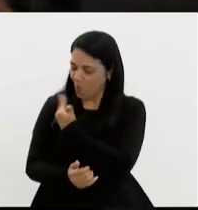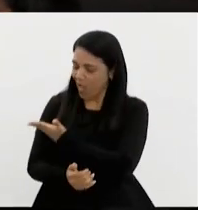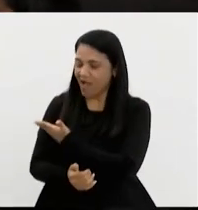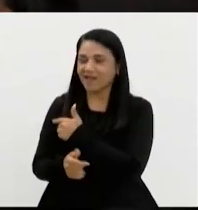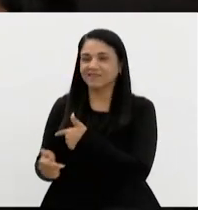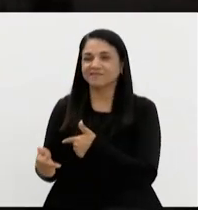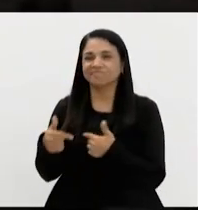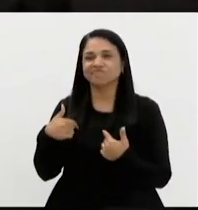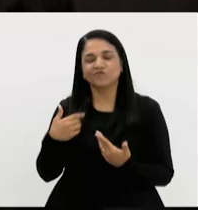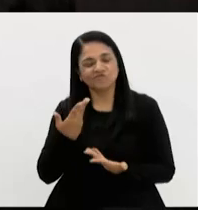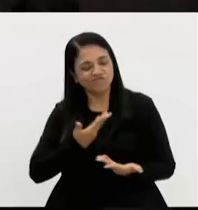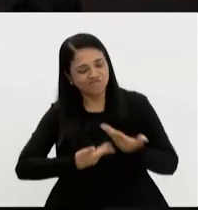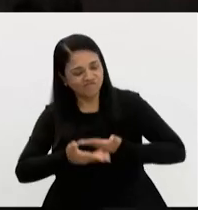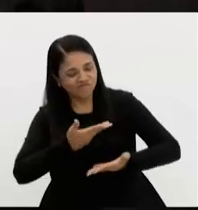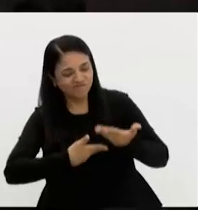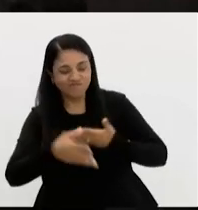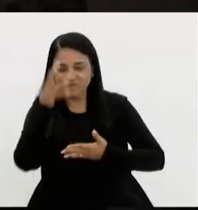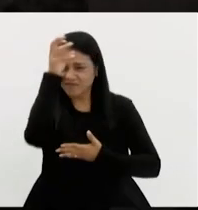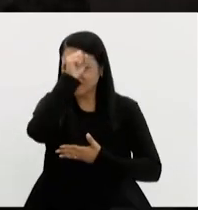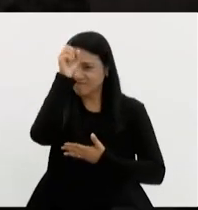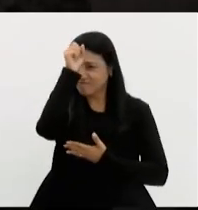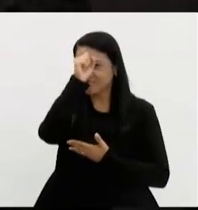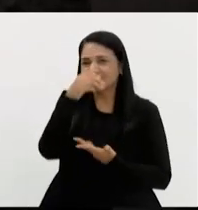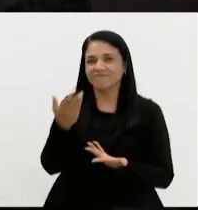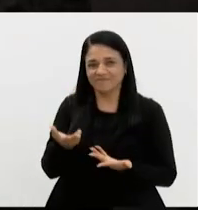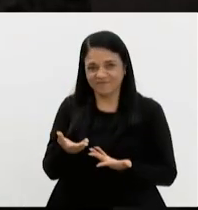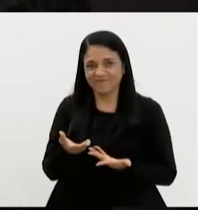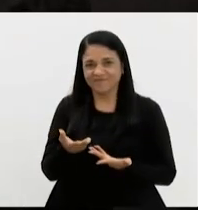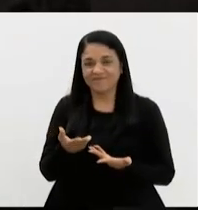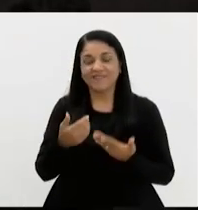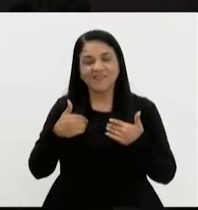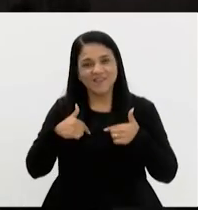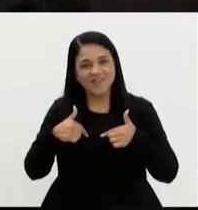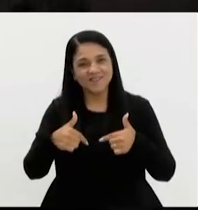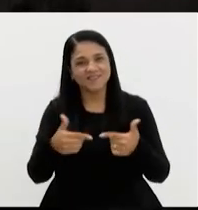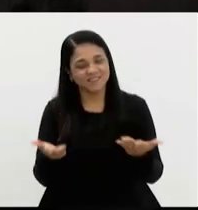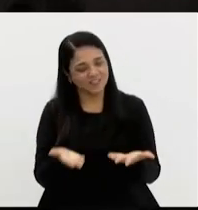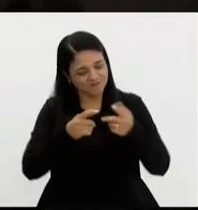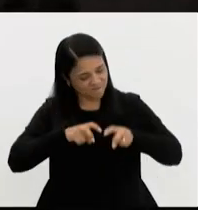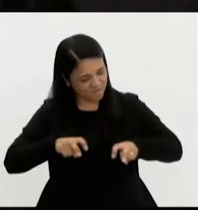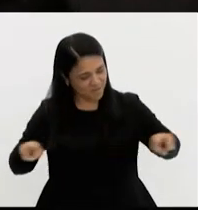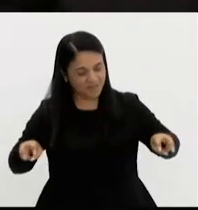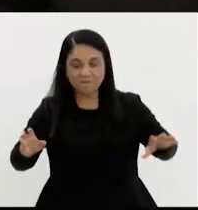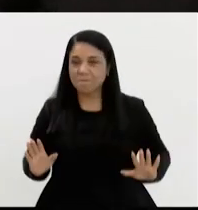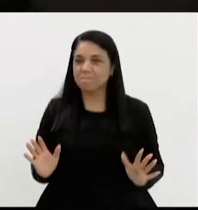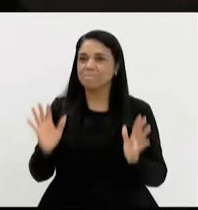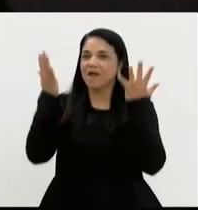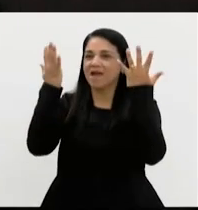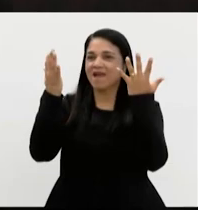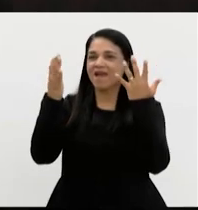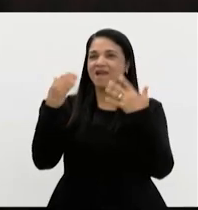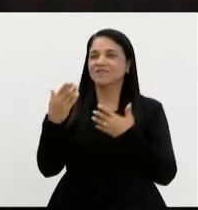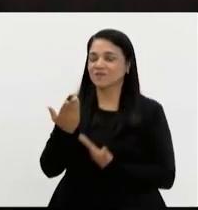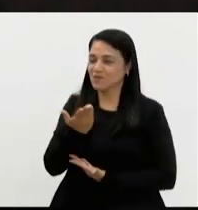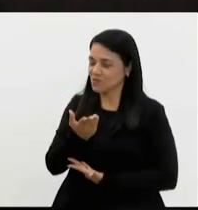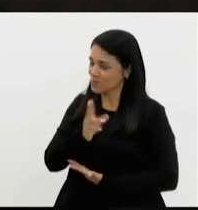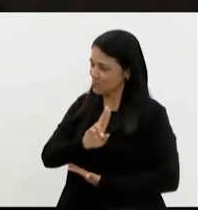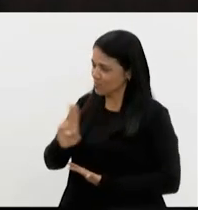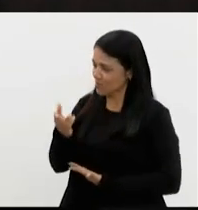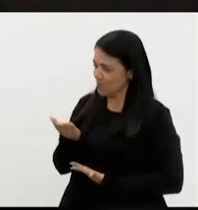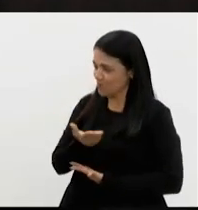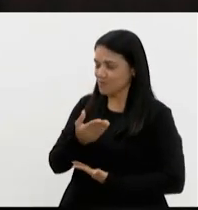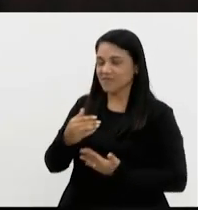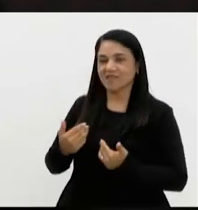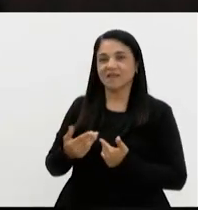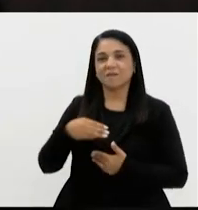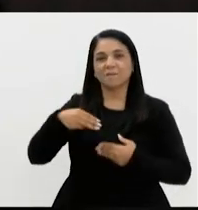pouquinho trocar uma ideia aprender um pouco então eu tomo a iniciativa de saudar essa mesa num primeiro momento no nome da nossa ministra Edline